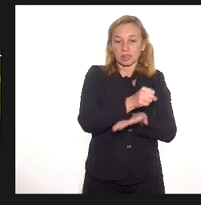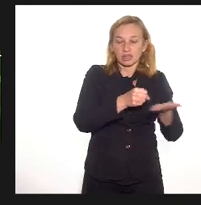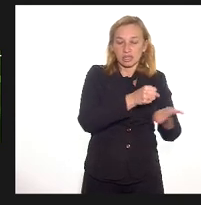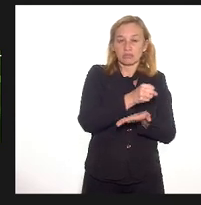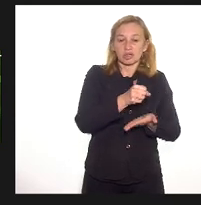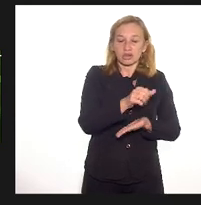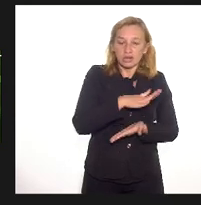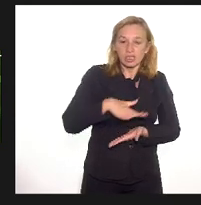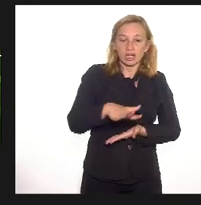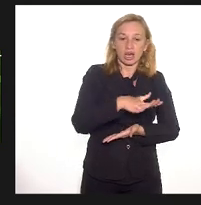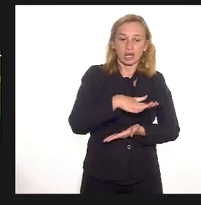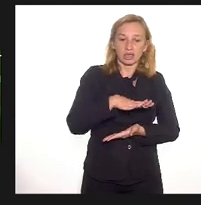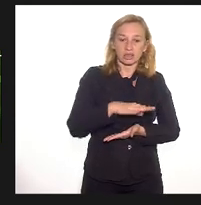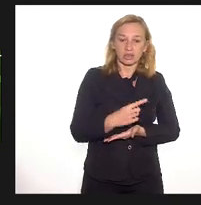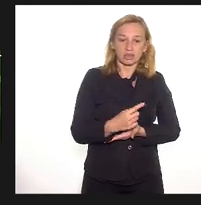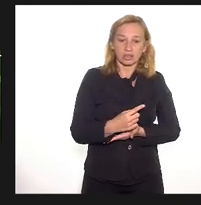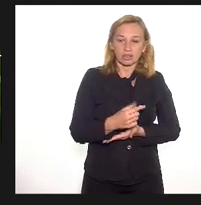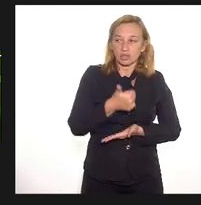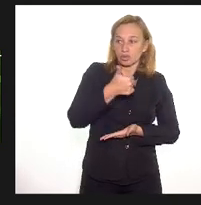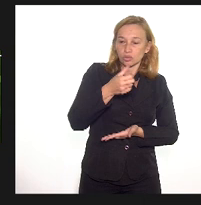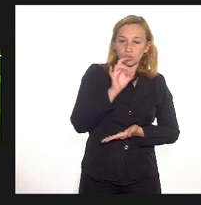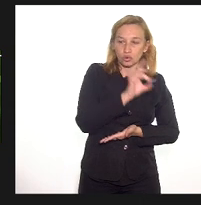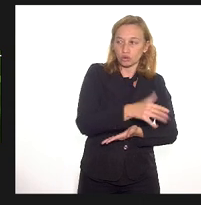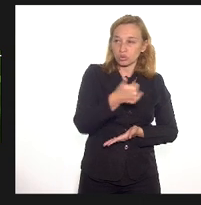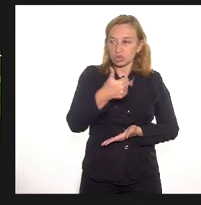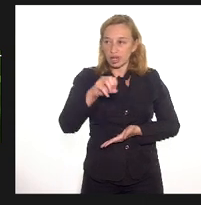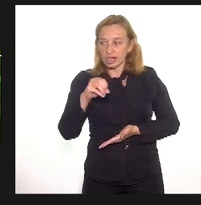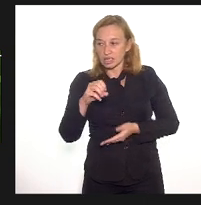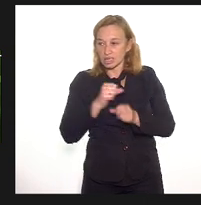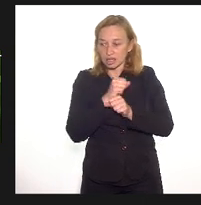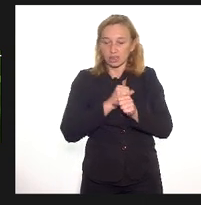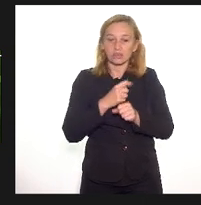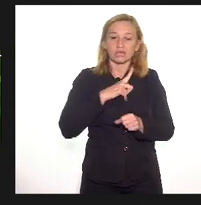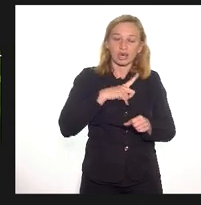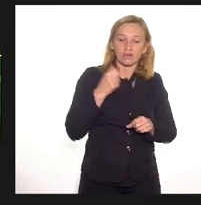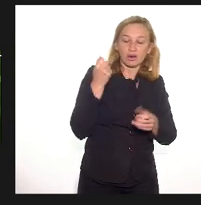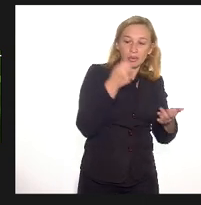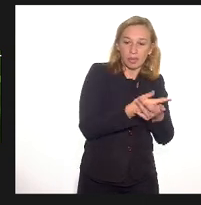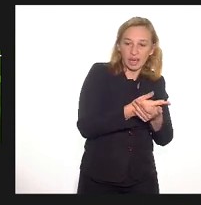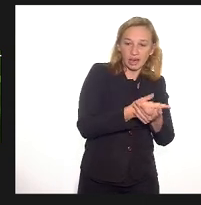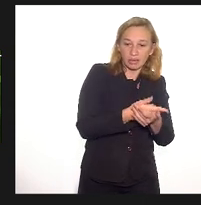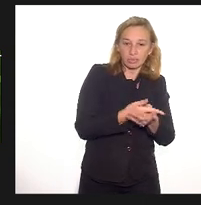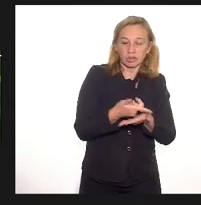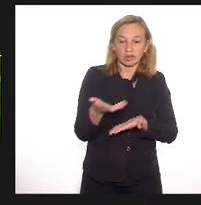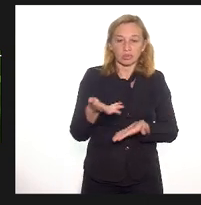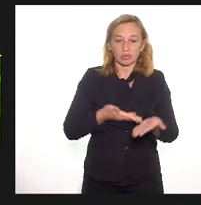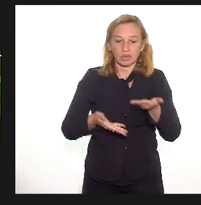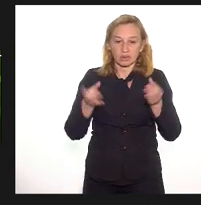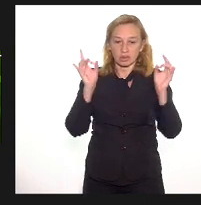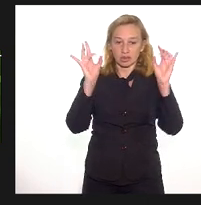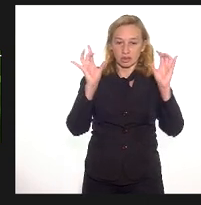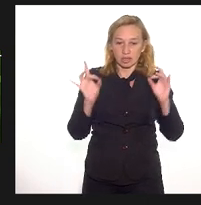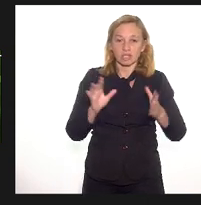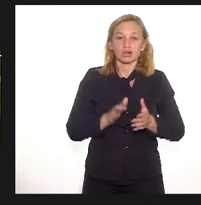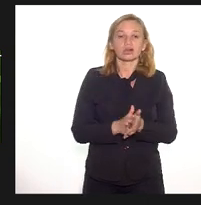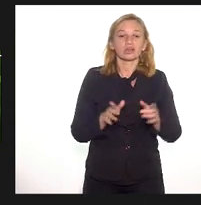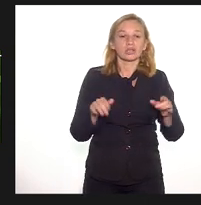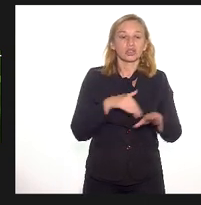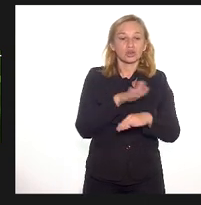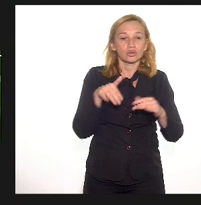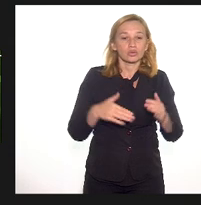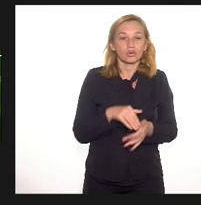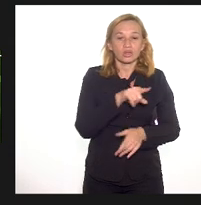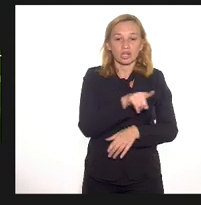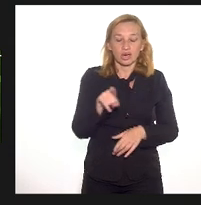que, em algum momento, nos últimos 10 anos, houve pagamento de participação especial e todas